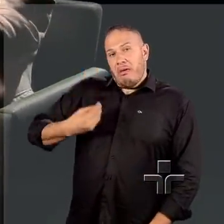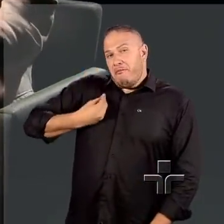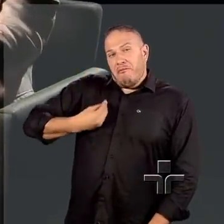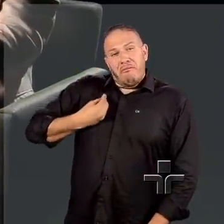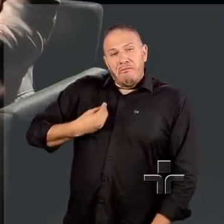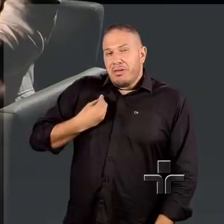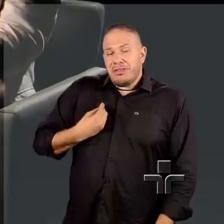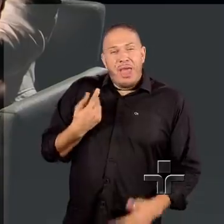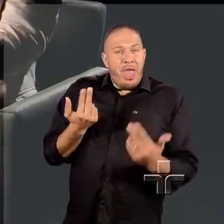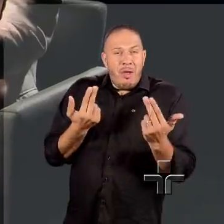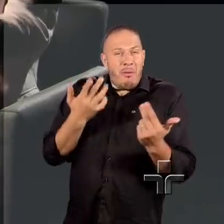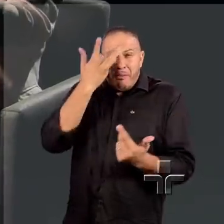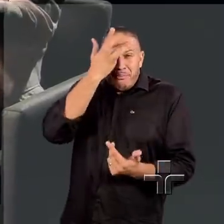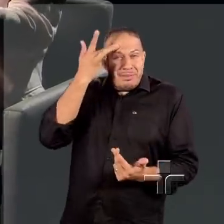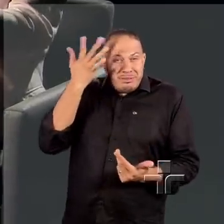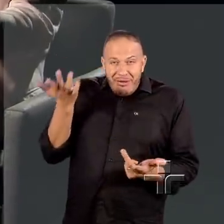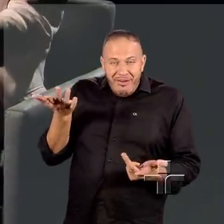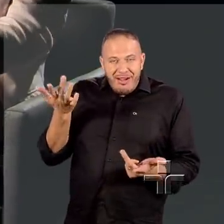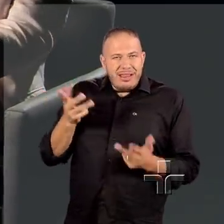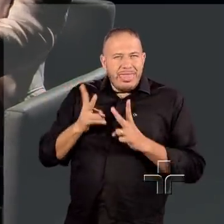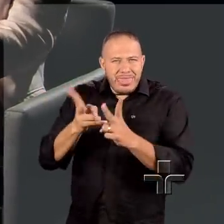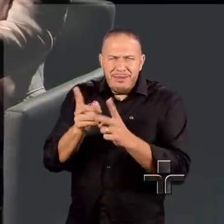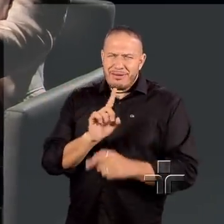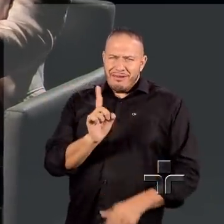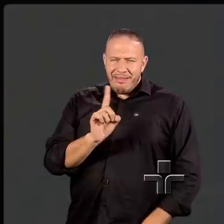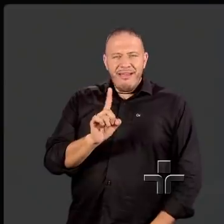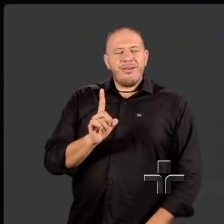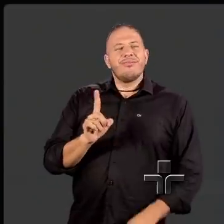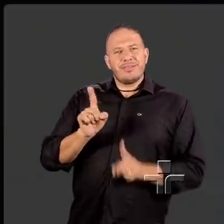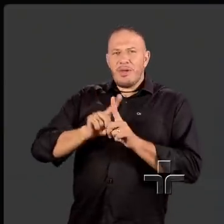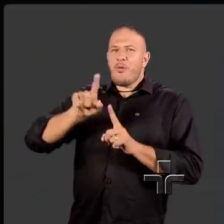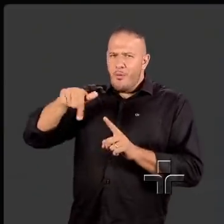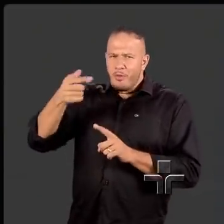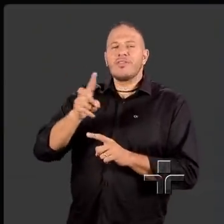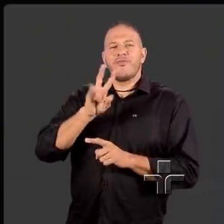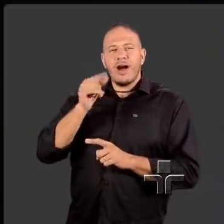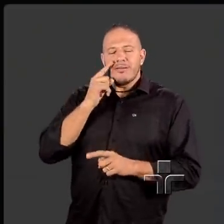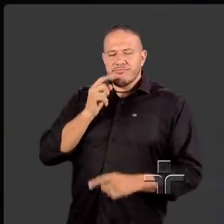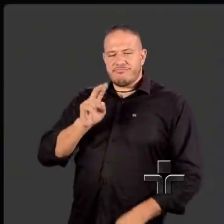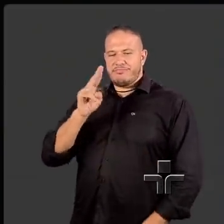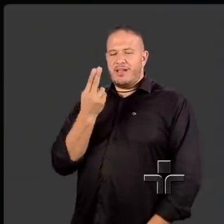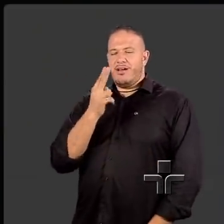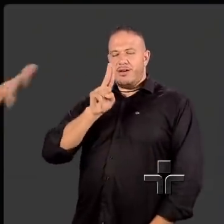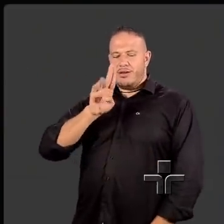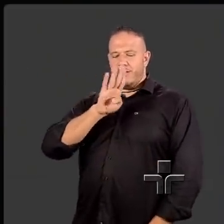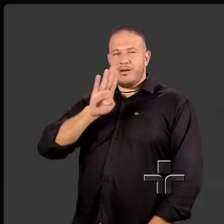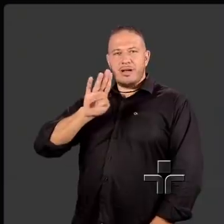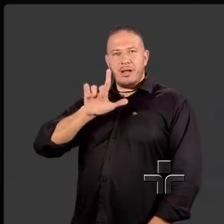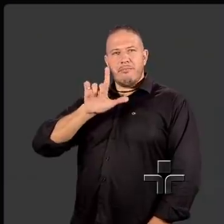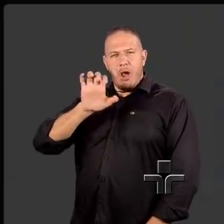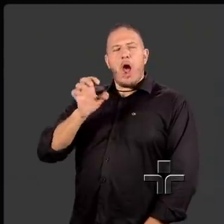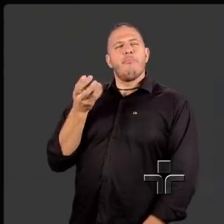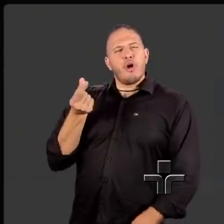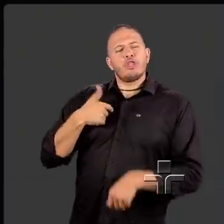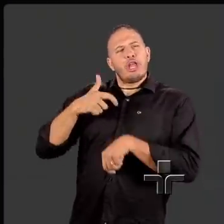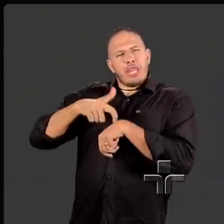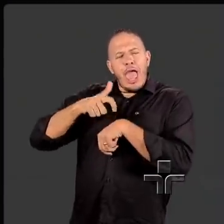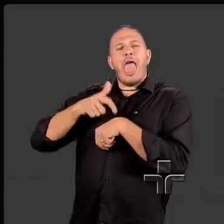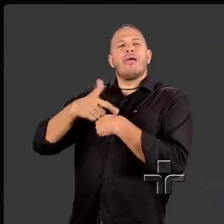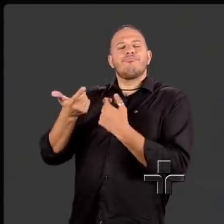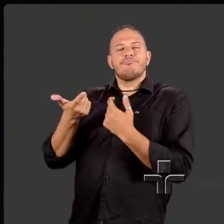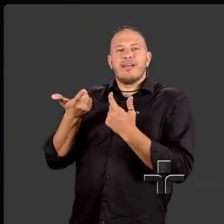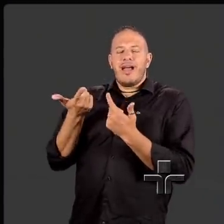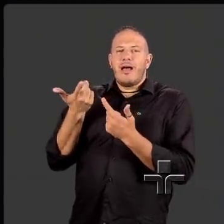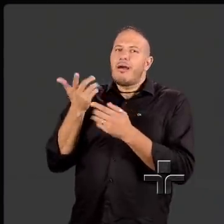qualquer um de nós. E o próximo que também vai perder o uso é o Hubble, que ficou muito tempo